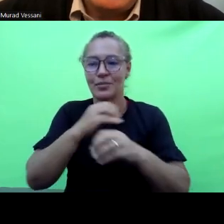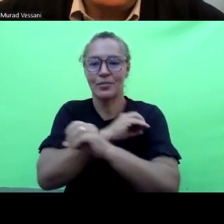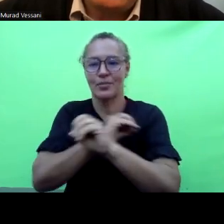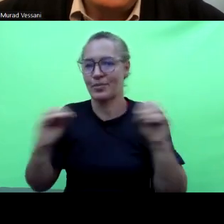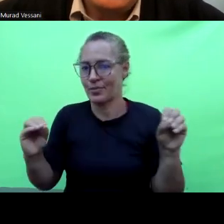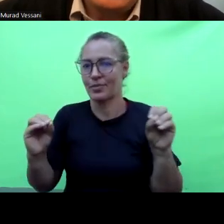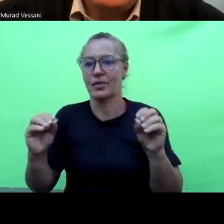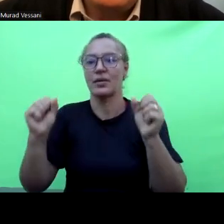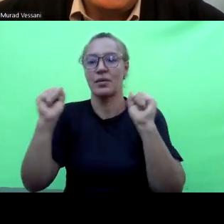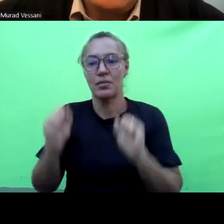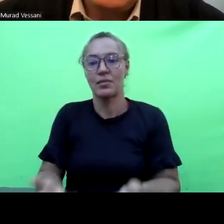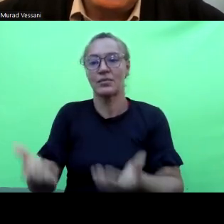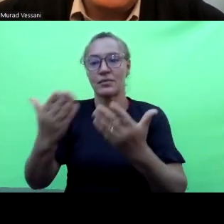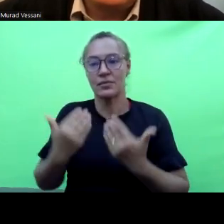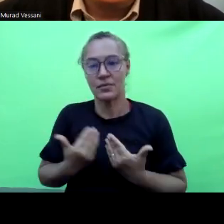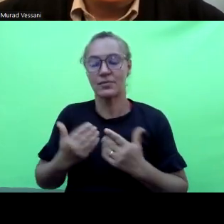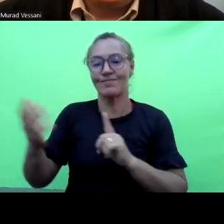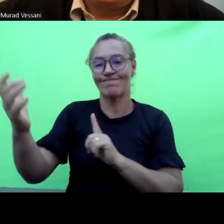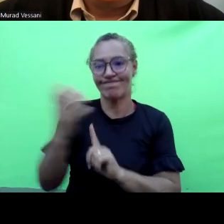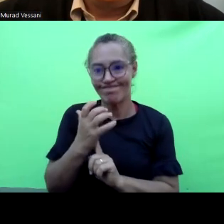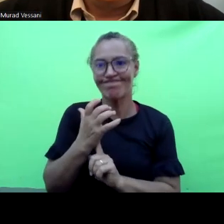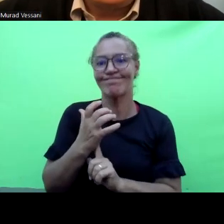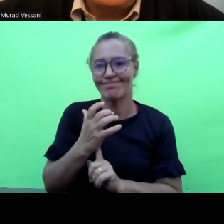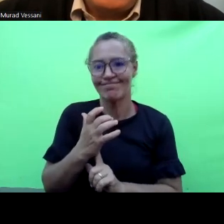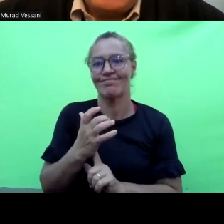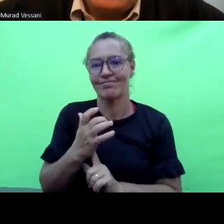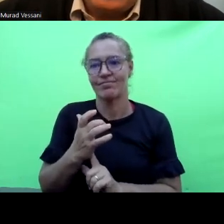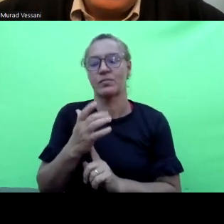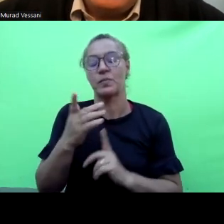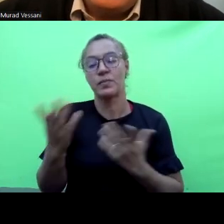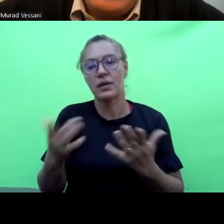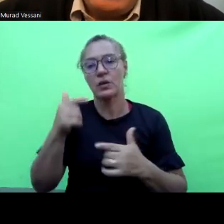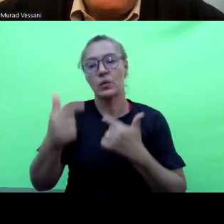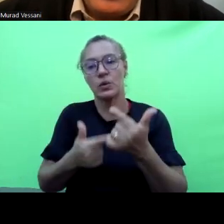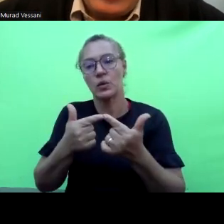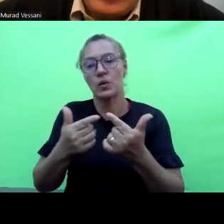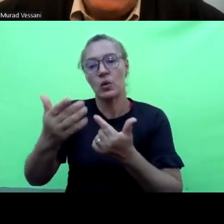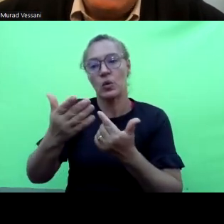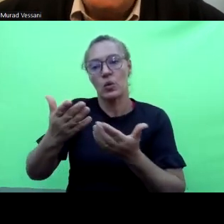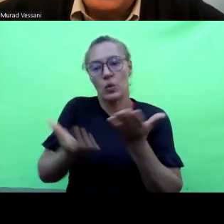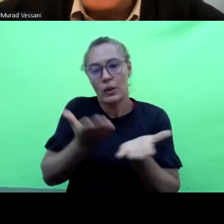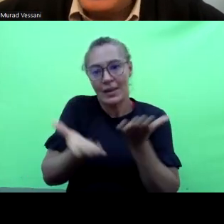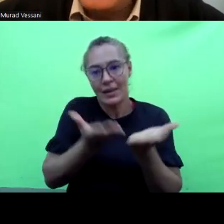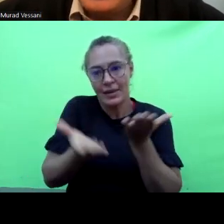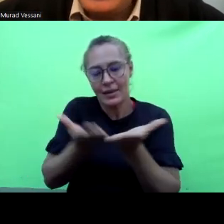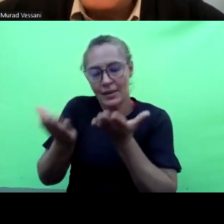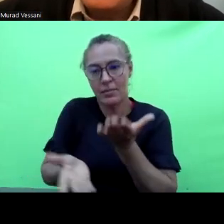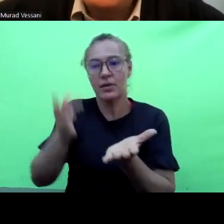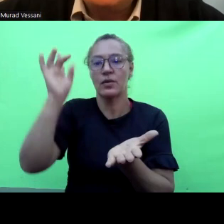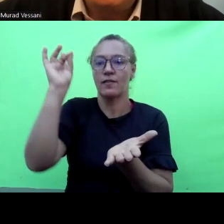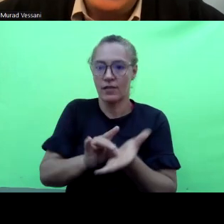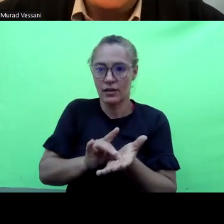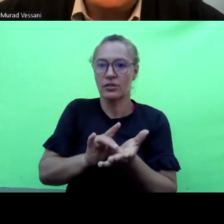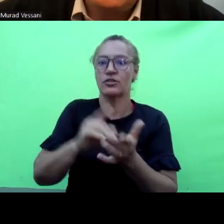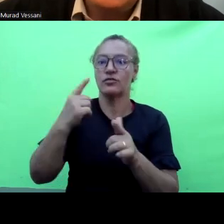um impacto muito grande para a pessoa, né? O tratamento, ele é efetivo porque ele retarda